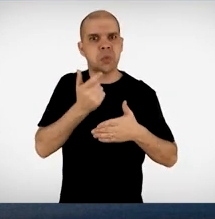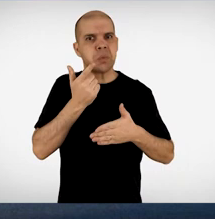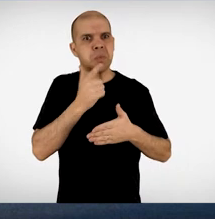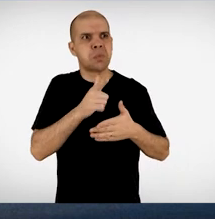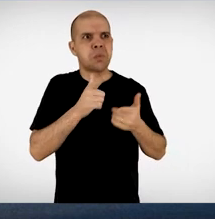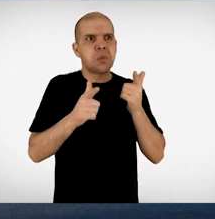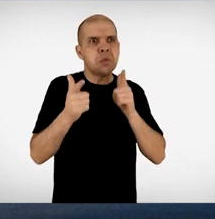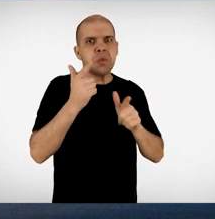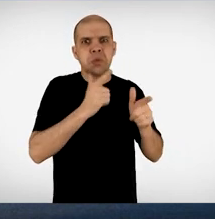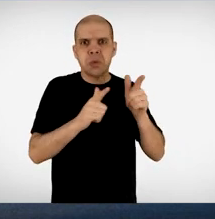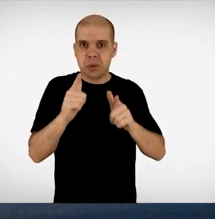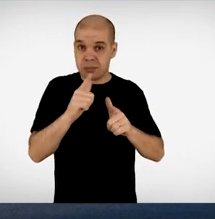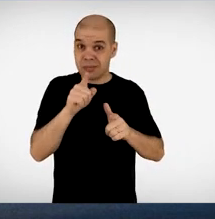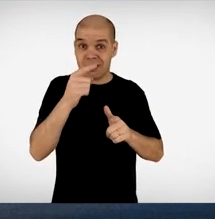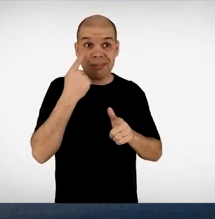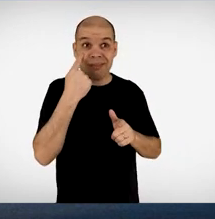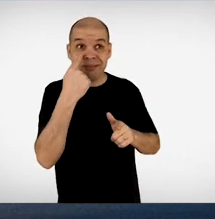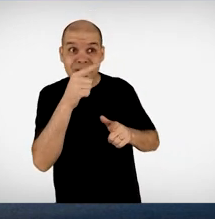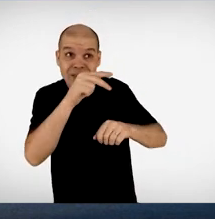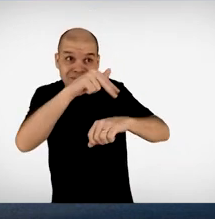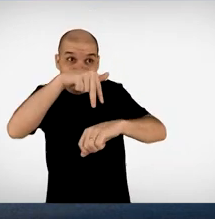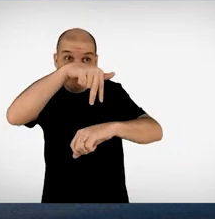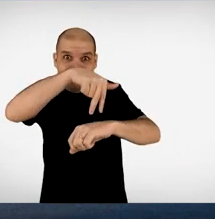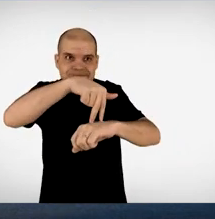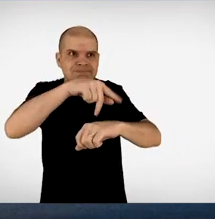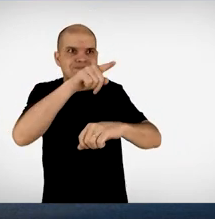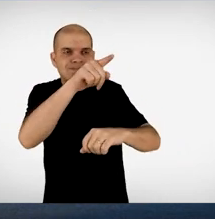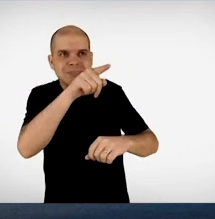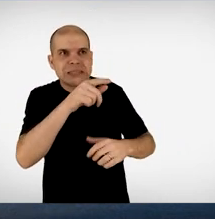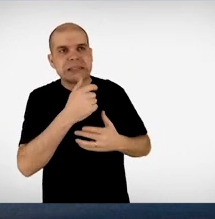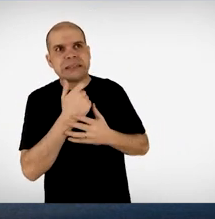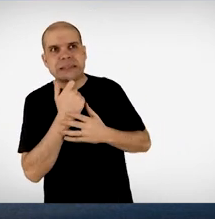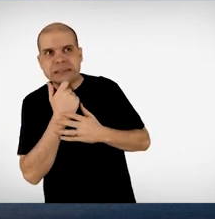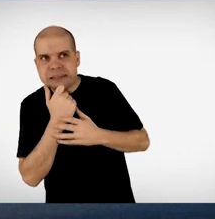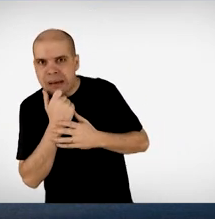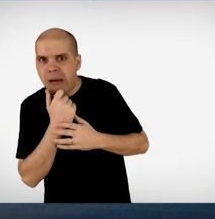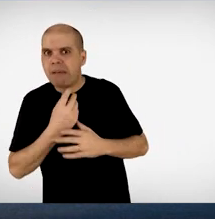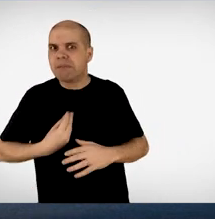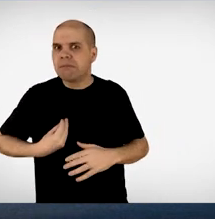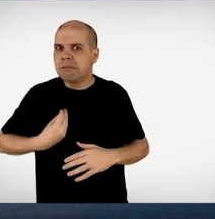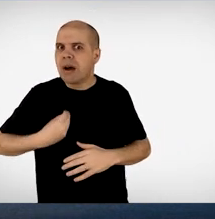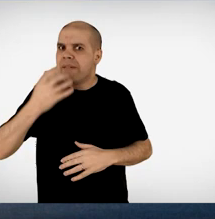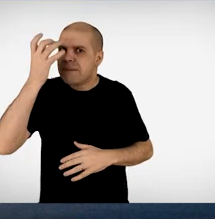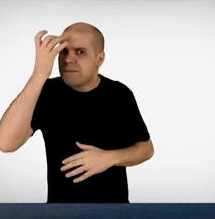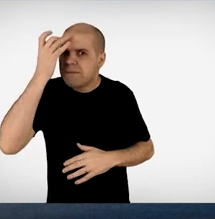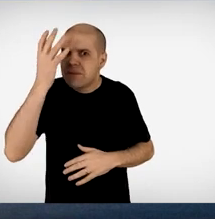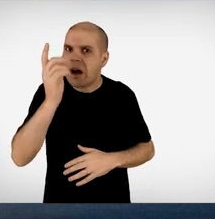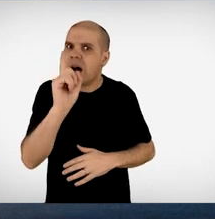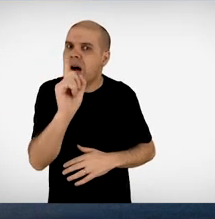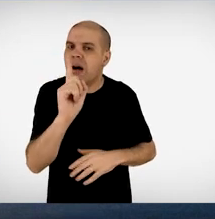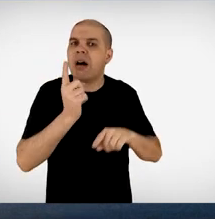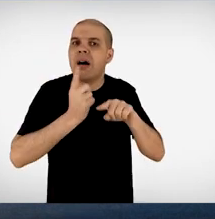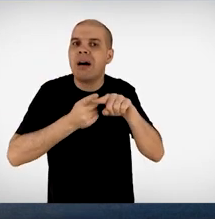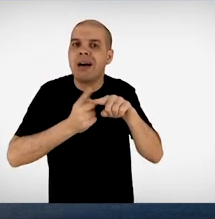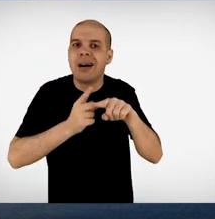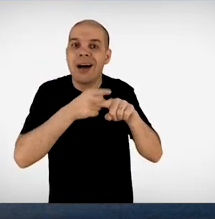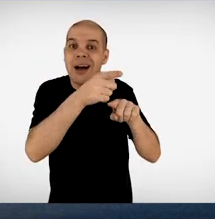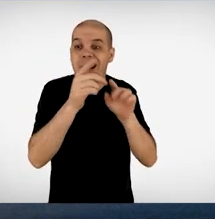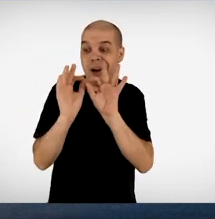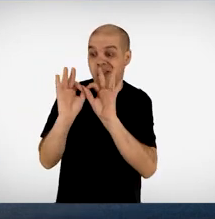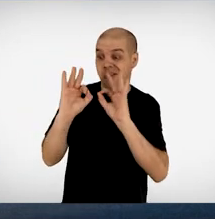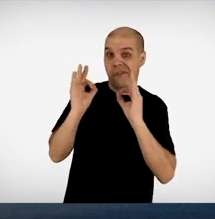nosso e das personagens, principalmente da Julie. E, nessa trajetória, a Julie enfrenta fantasmas